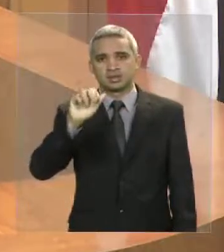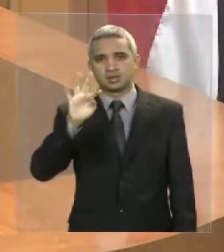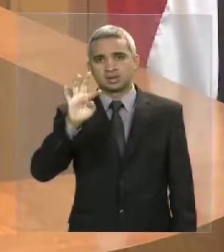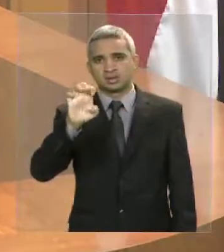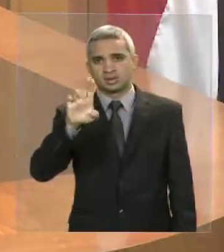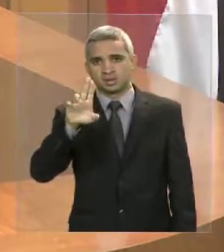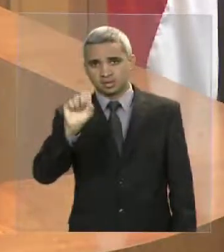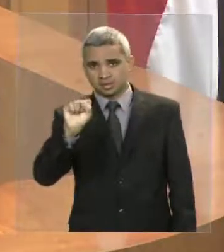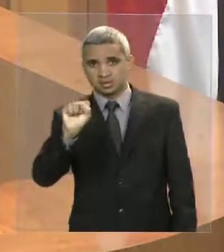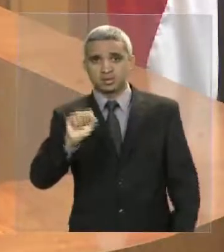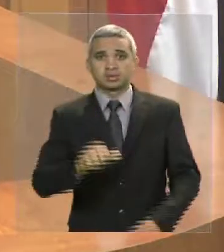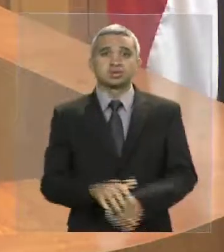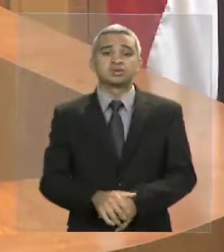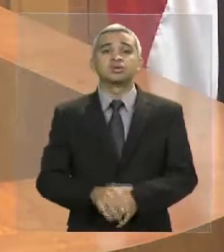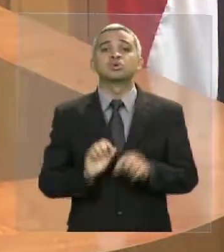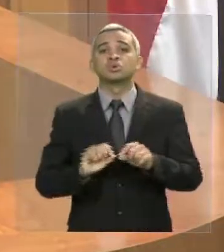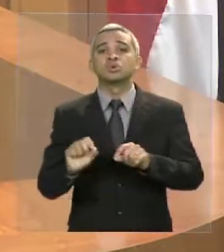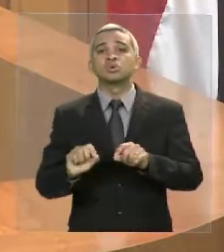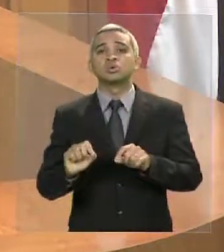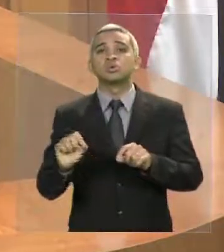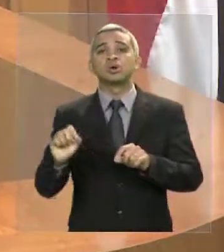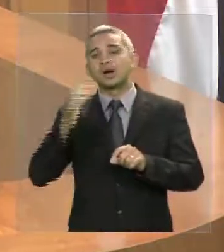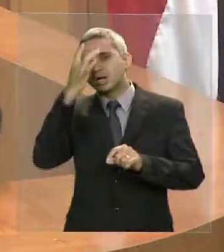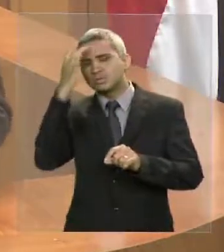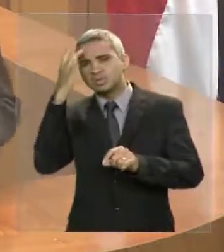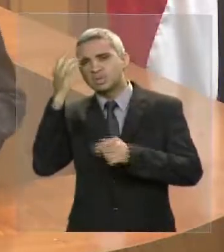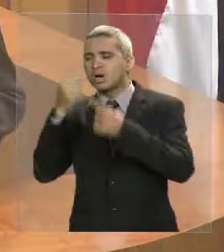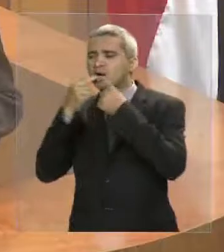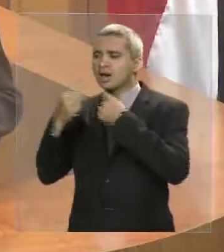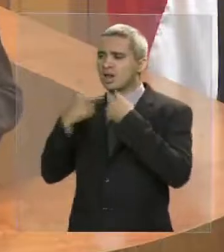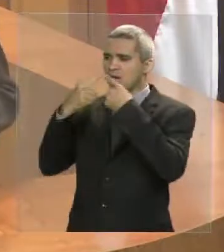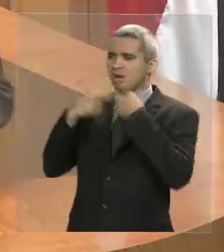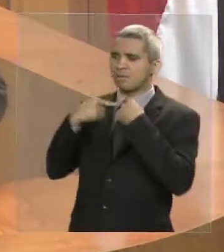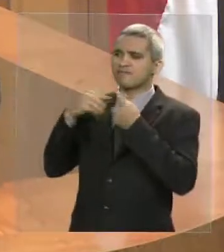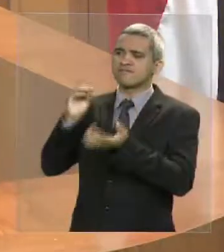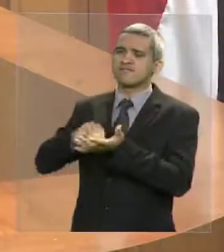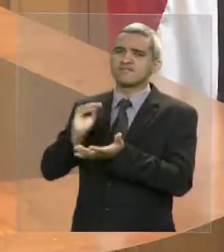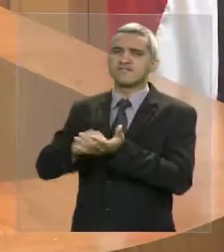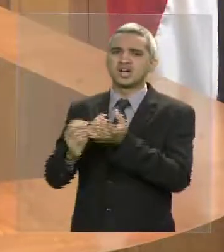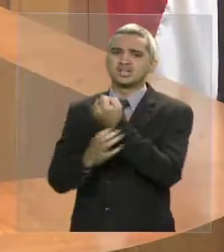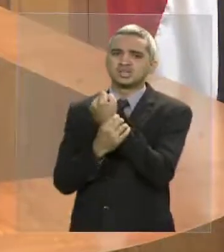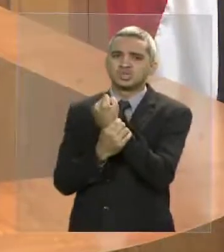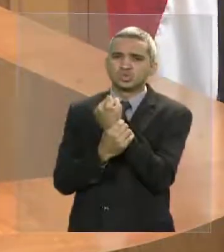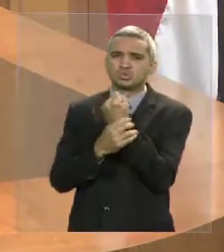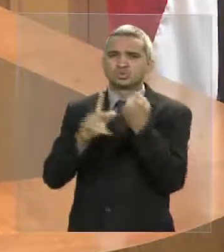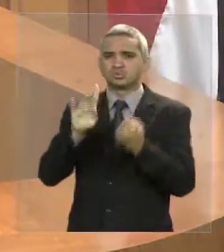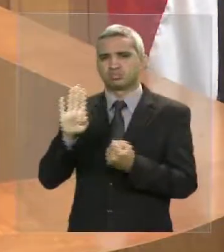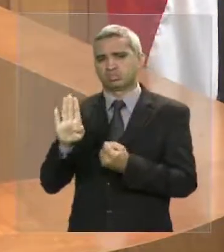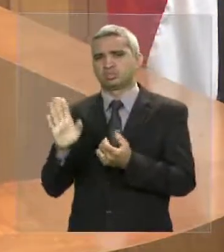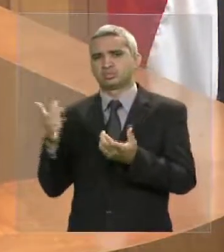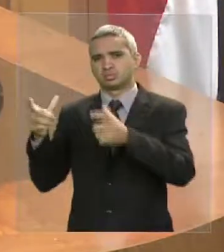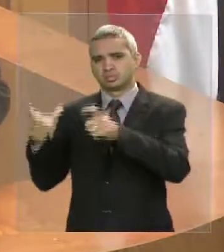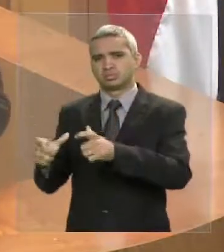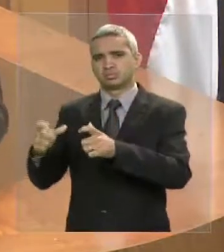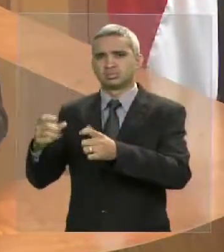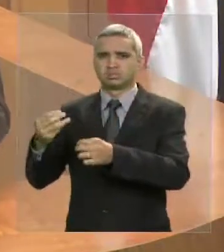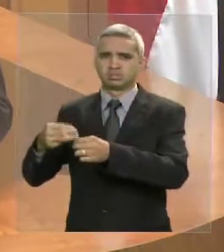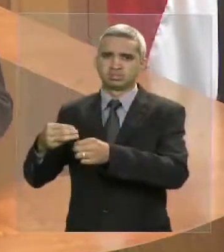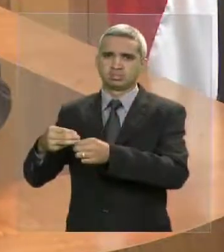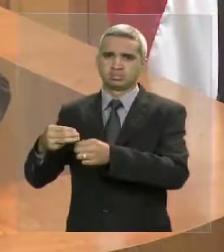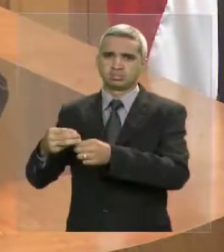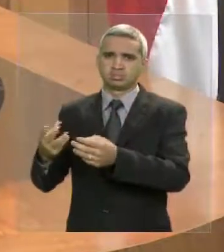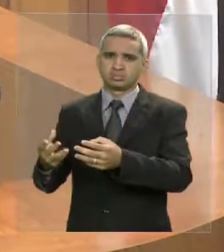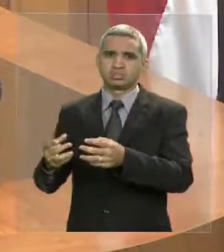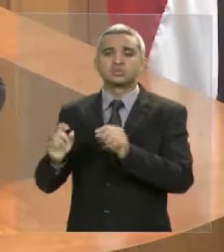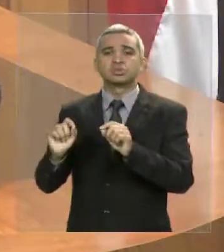da população com relação à falta de segurança pública naquele município, em decorrência de um fato lamentável que foi um